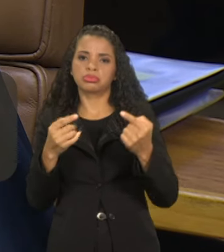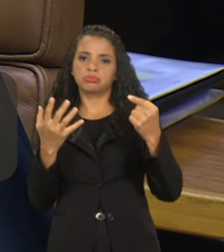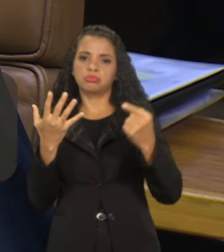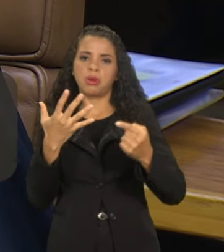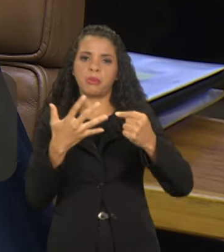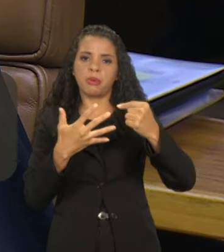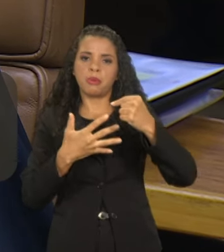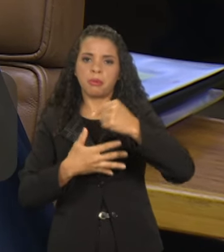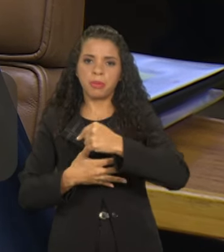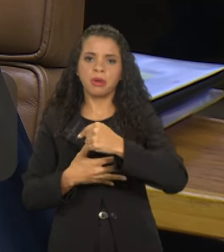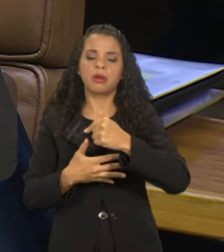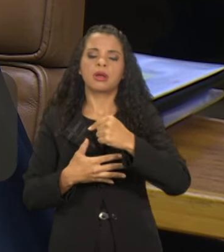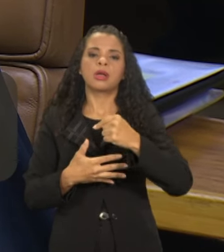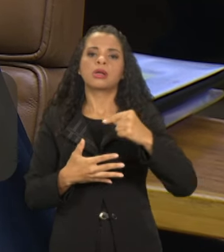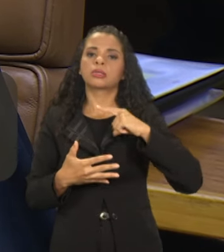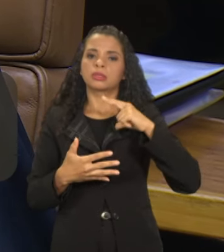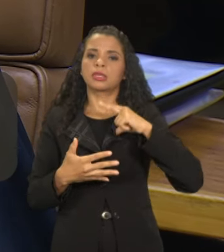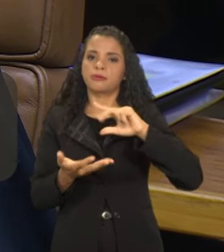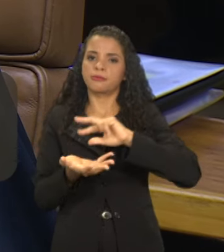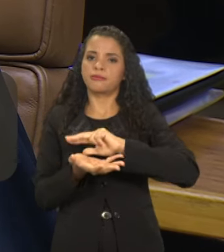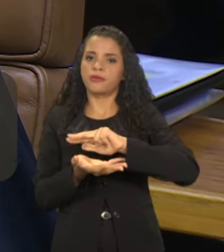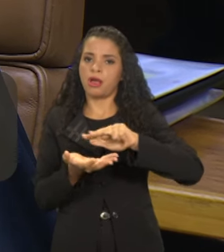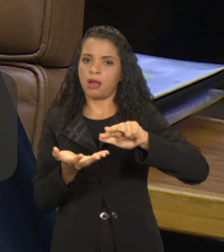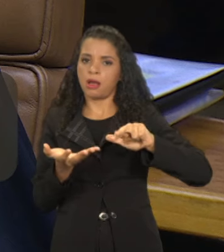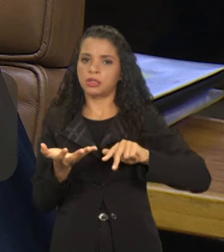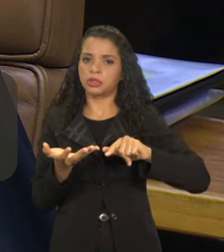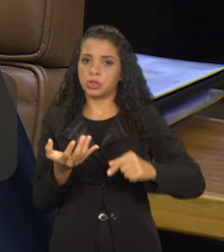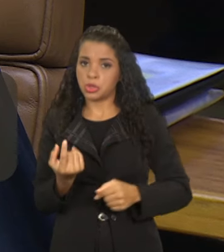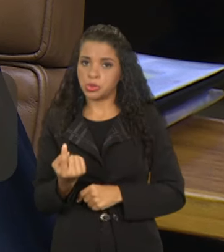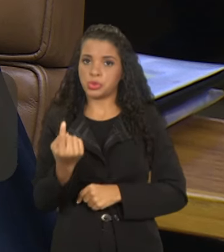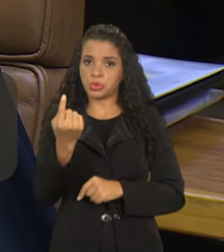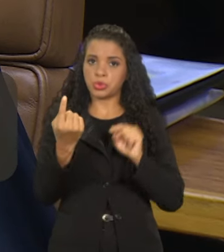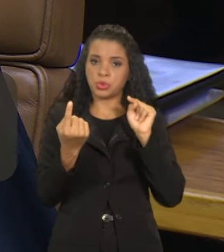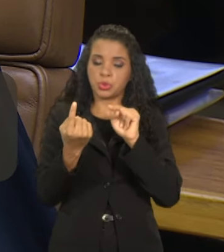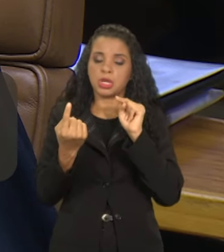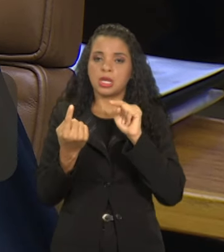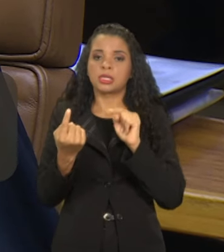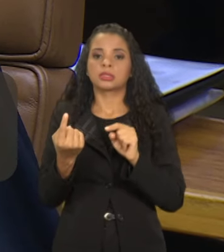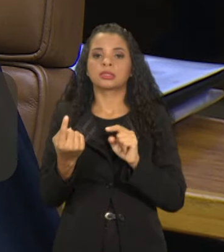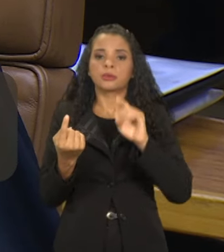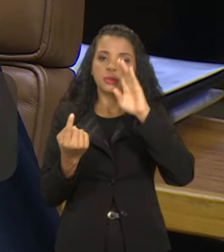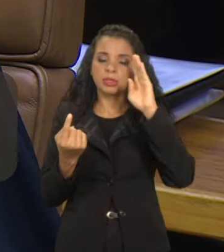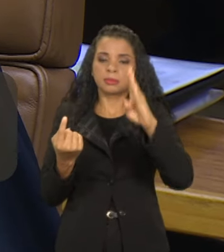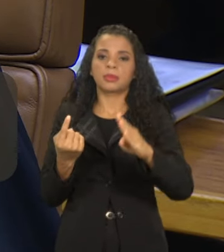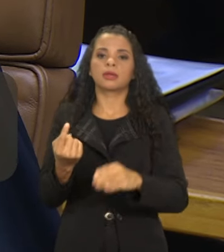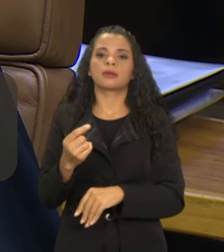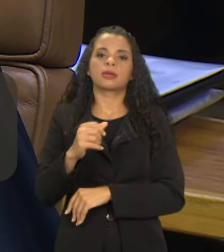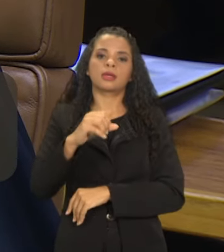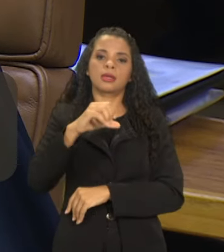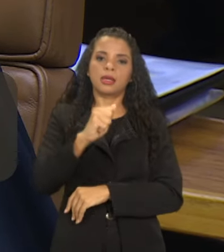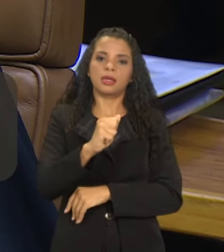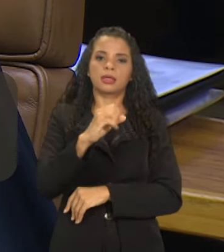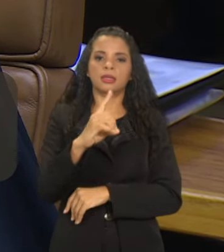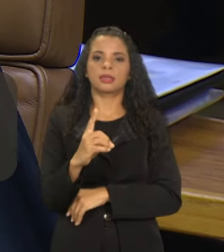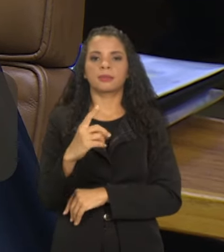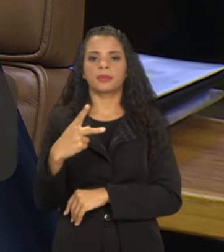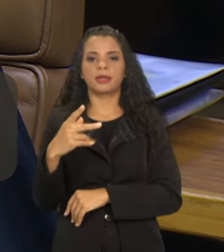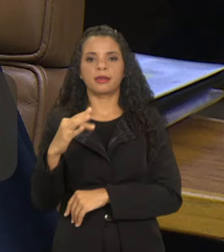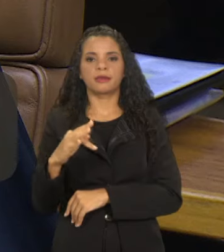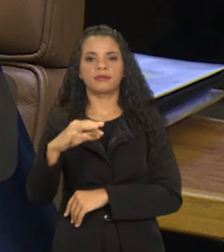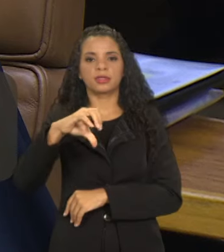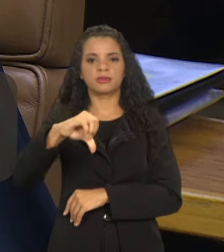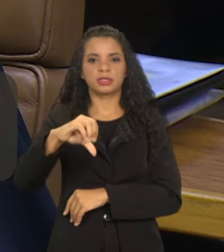casos, um deles, aliás, utilizado como fundamento nesta ADPF, qual seja a ADPF 913, esta Suprema Corte tem reconhecido